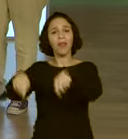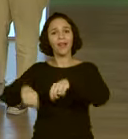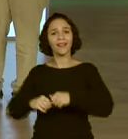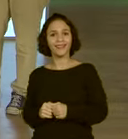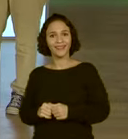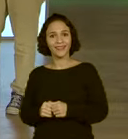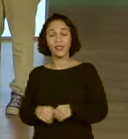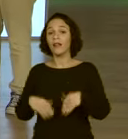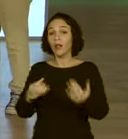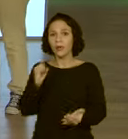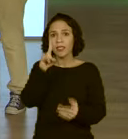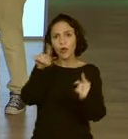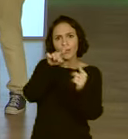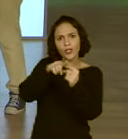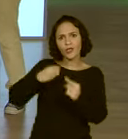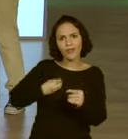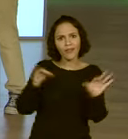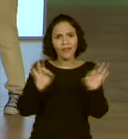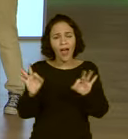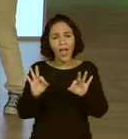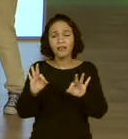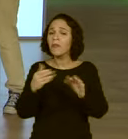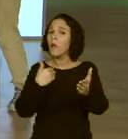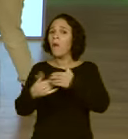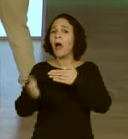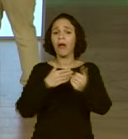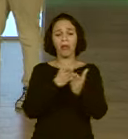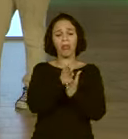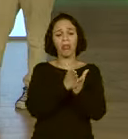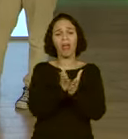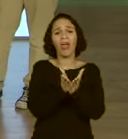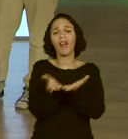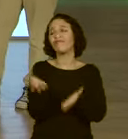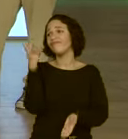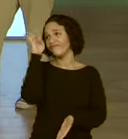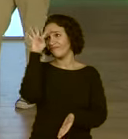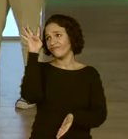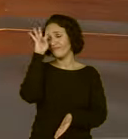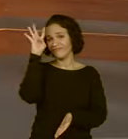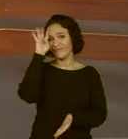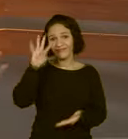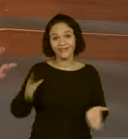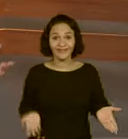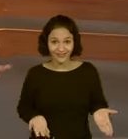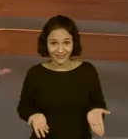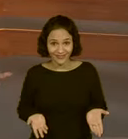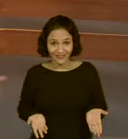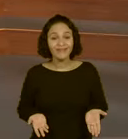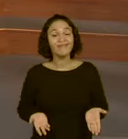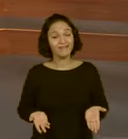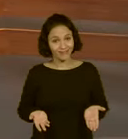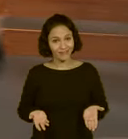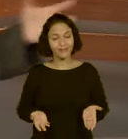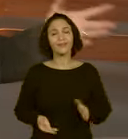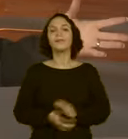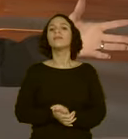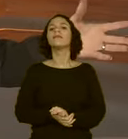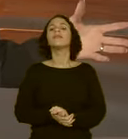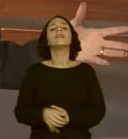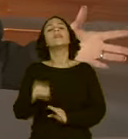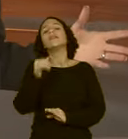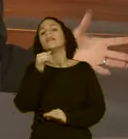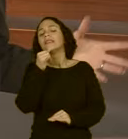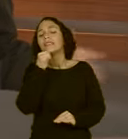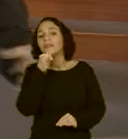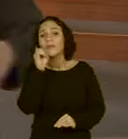serve. Então, sem objetivo, qualquer caminho serve. Exatamente, que é o tema da nossa aula, aonde você quer chegar. Se você não sabe aonde você